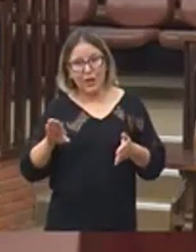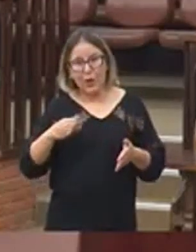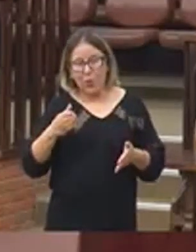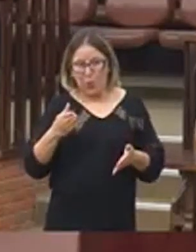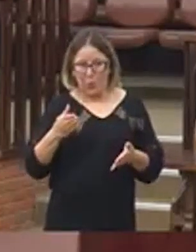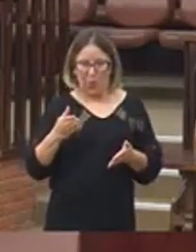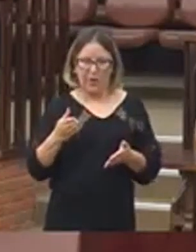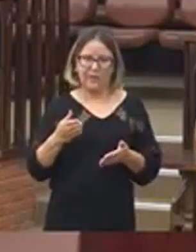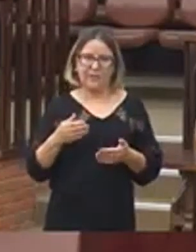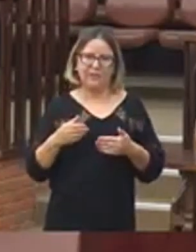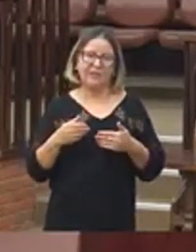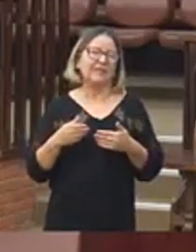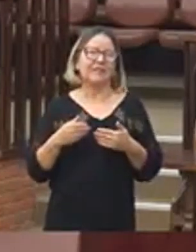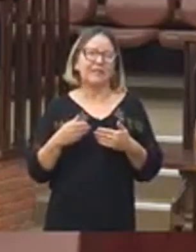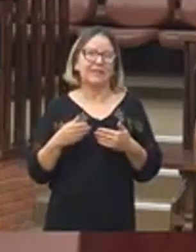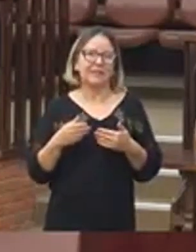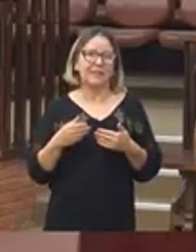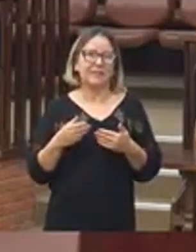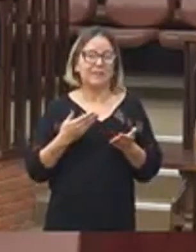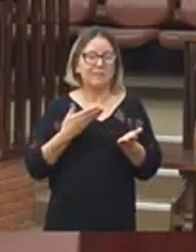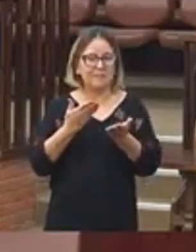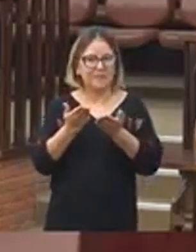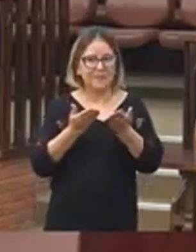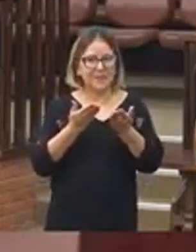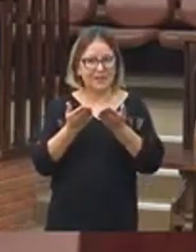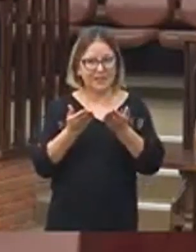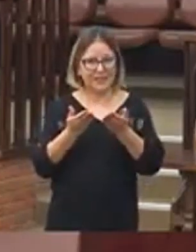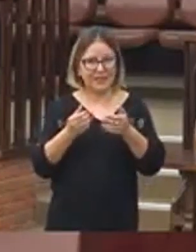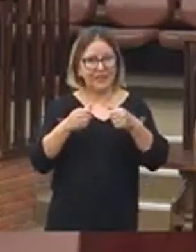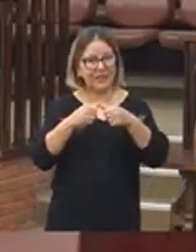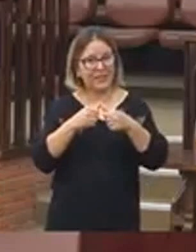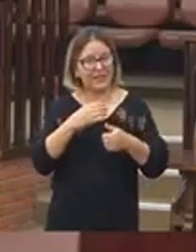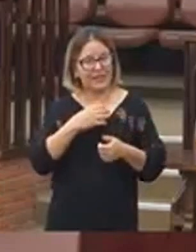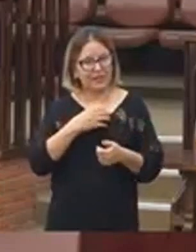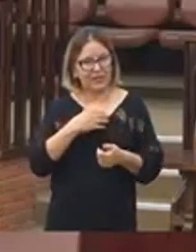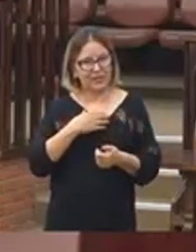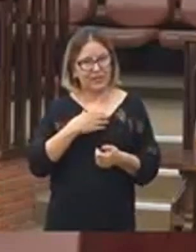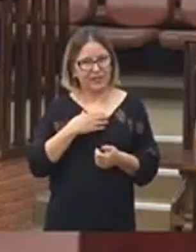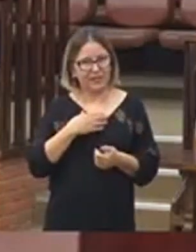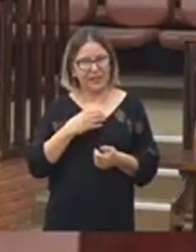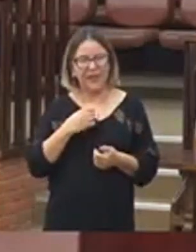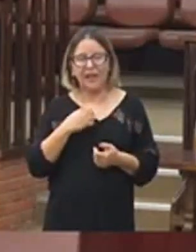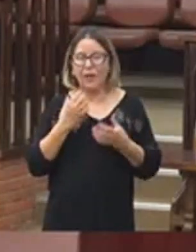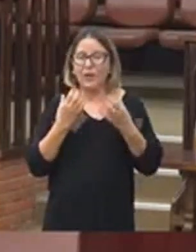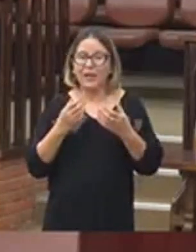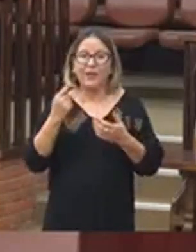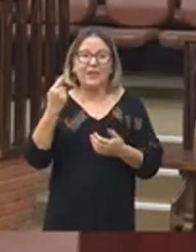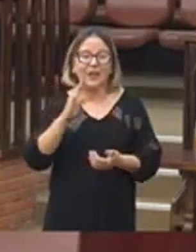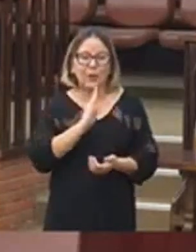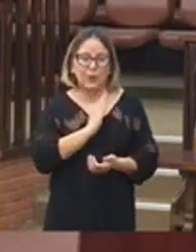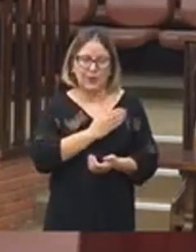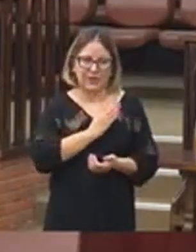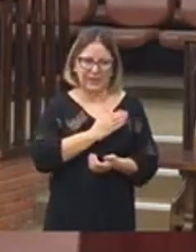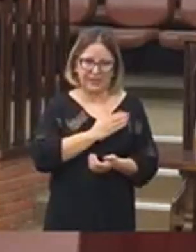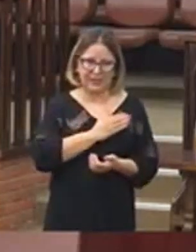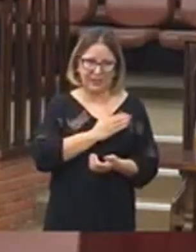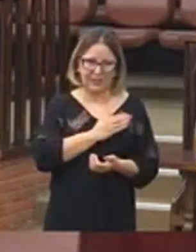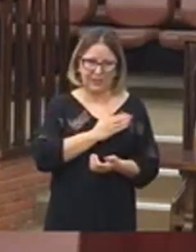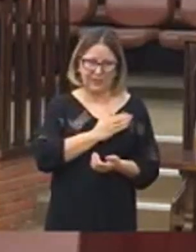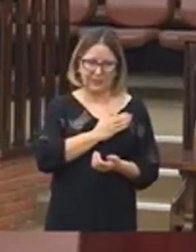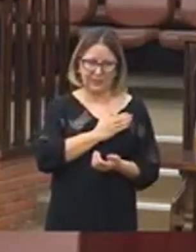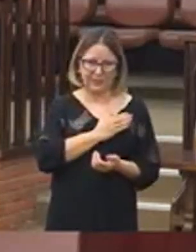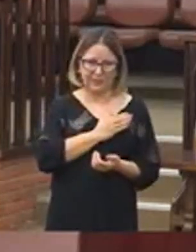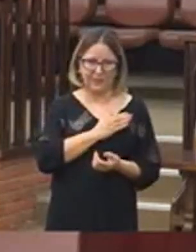seu coração. Quando a sua vida se absorve inteiramente na minha, você